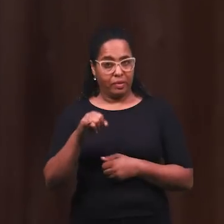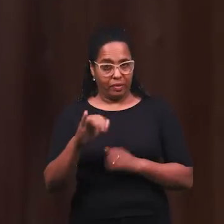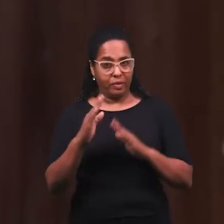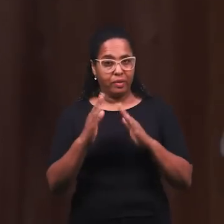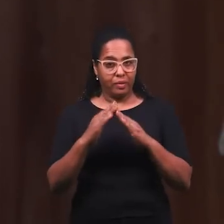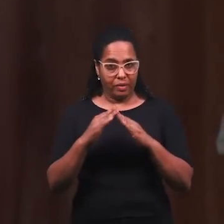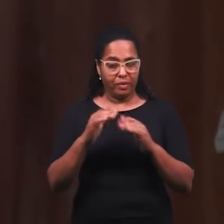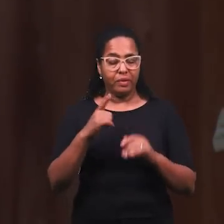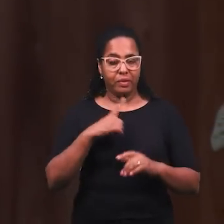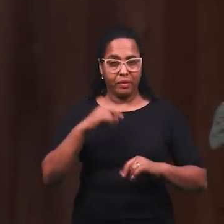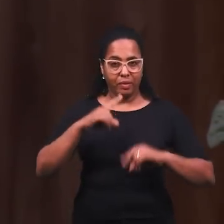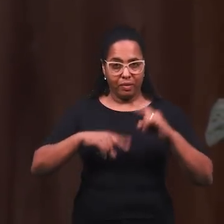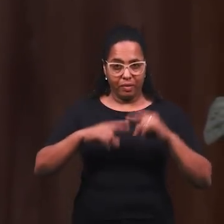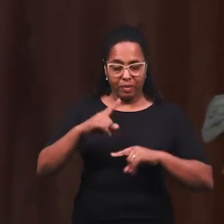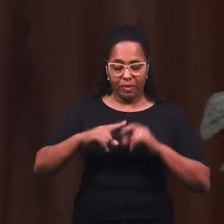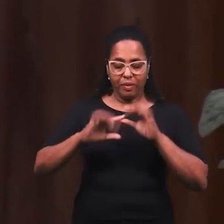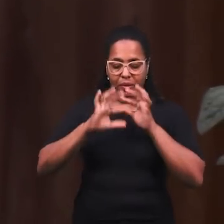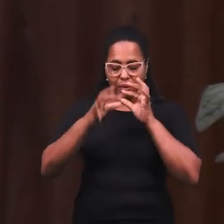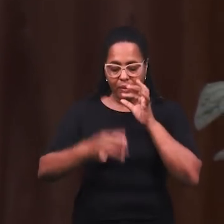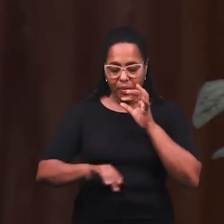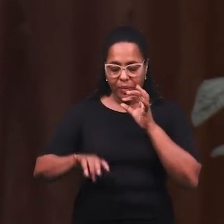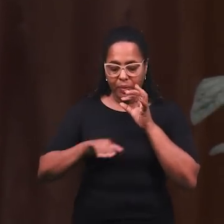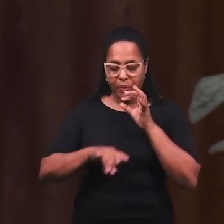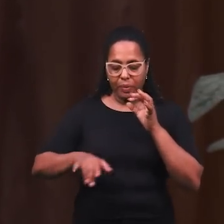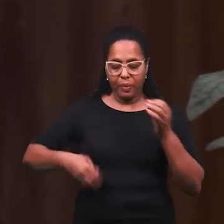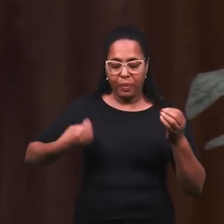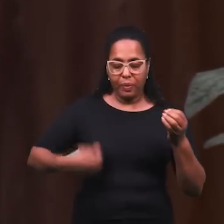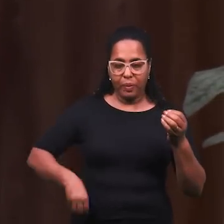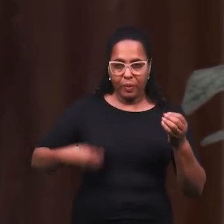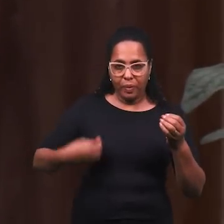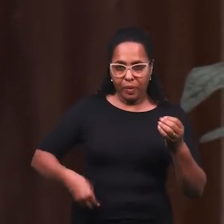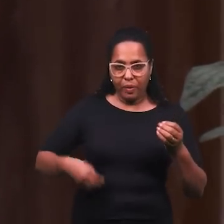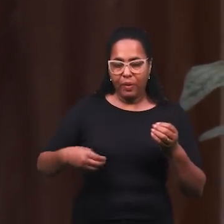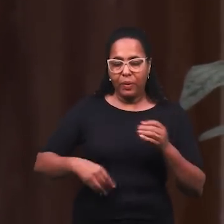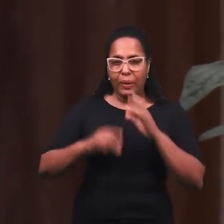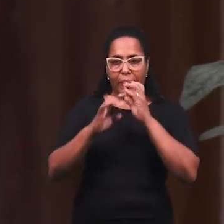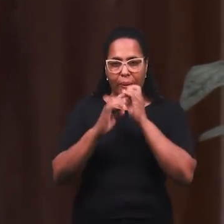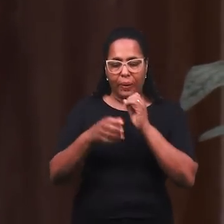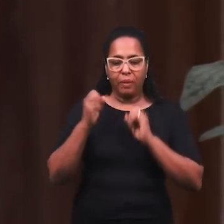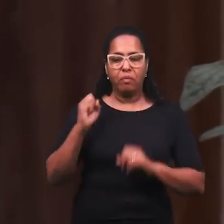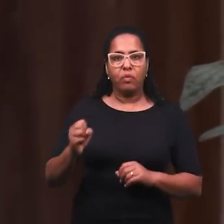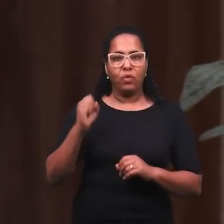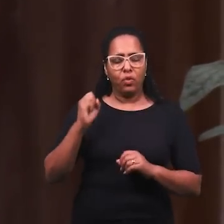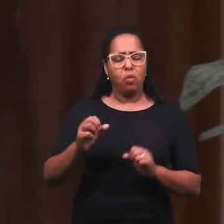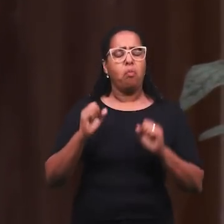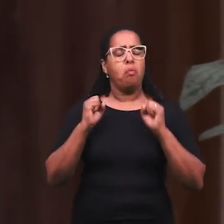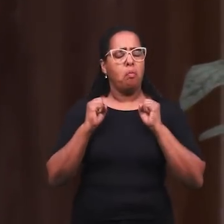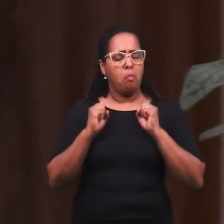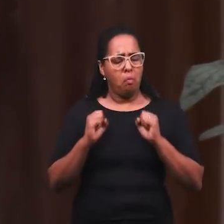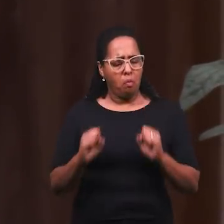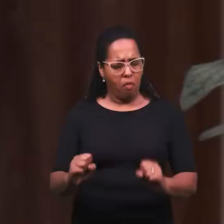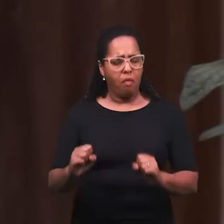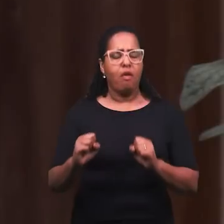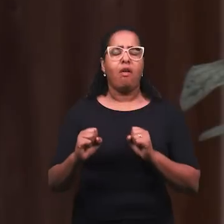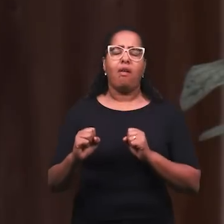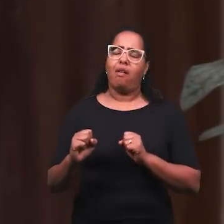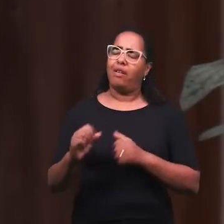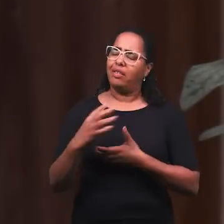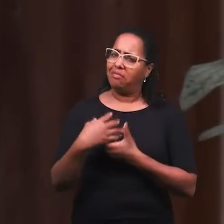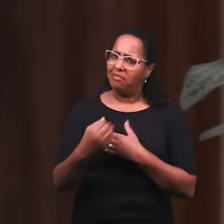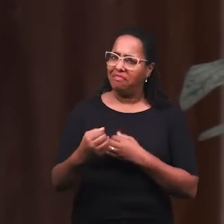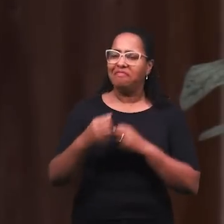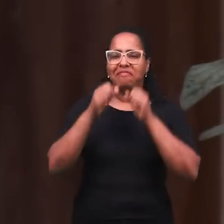Aquelas crianças que em casa tiverem um instrumento e que quiserem acompanhar cantando e tocando os seus